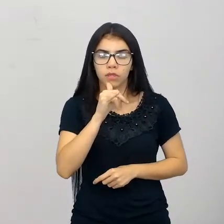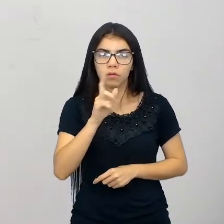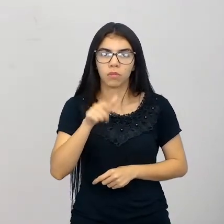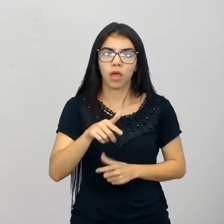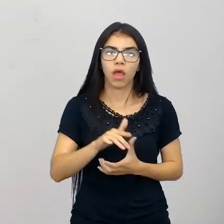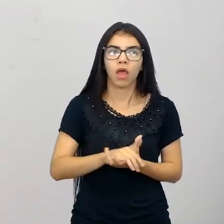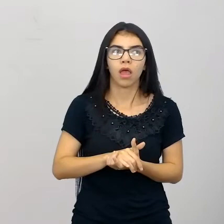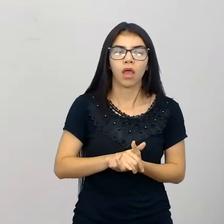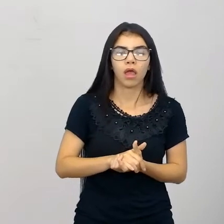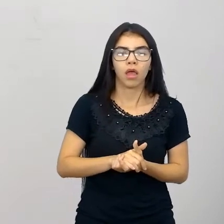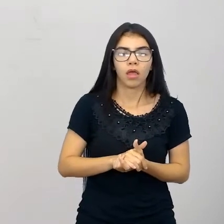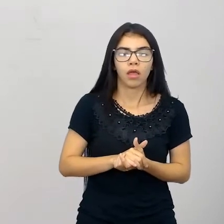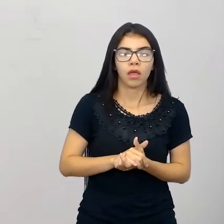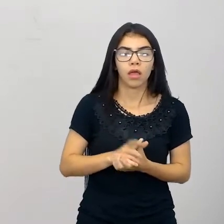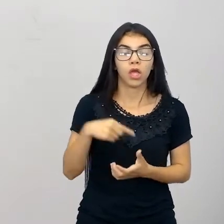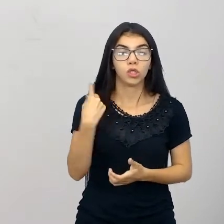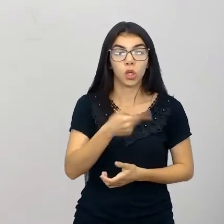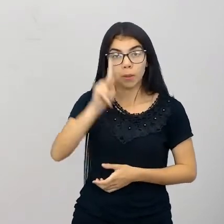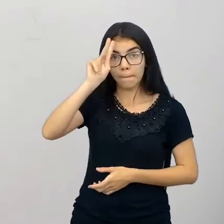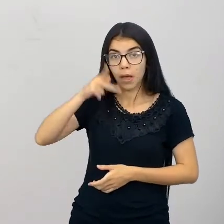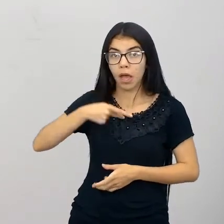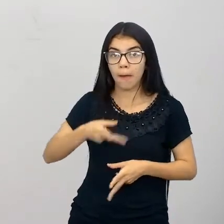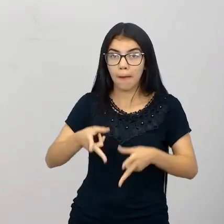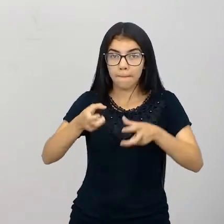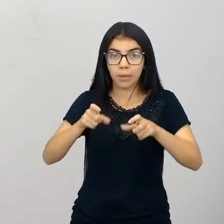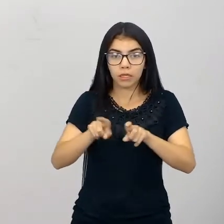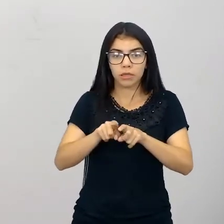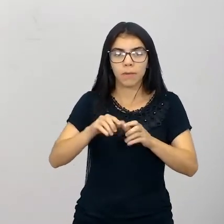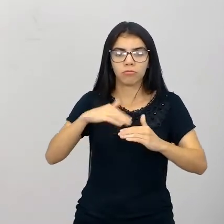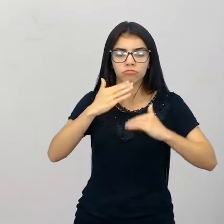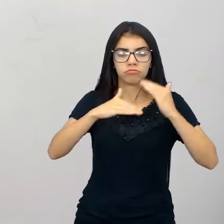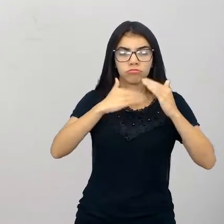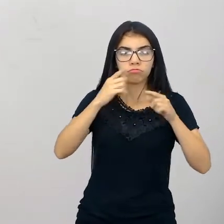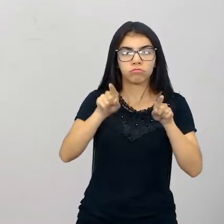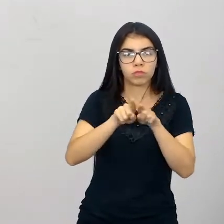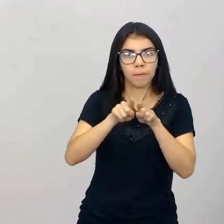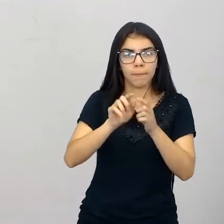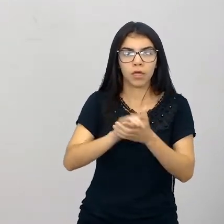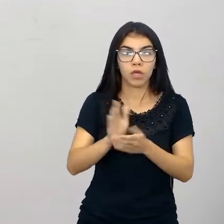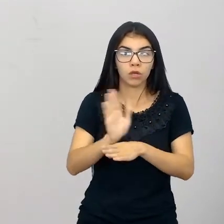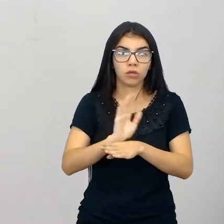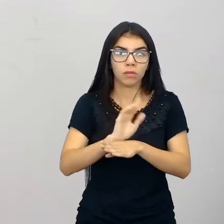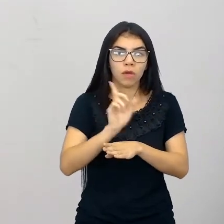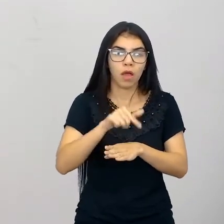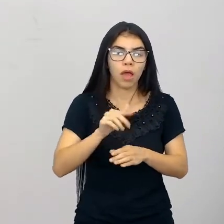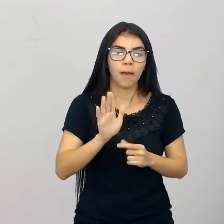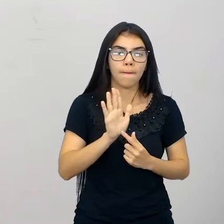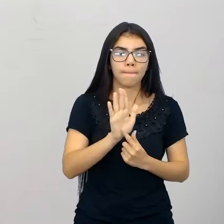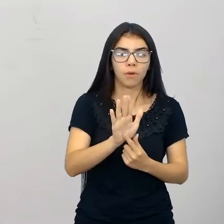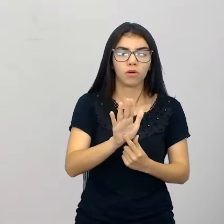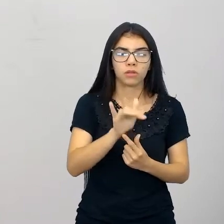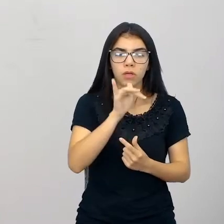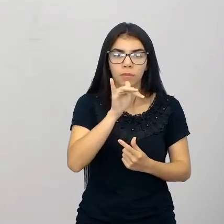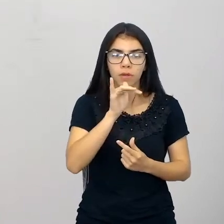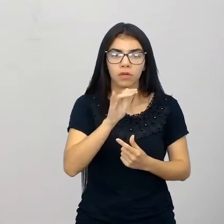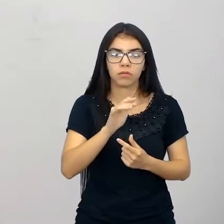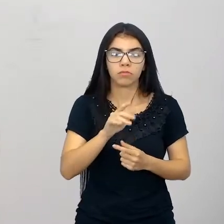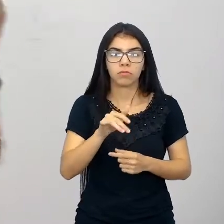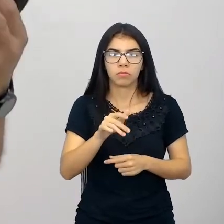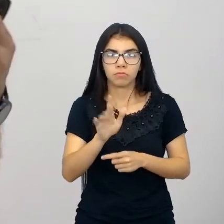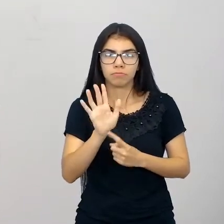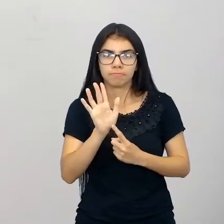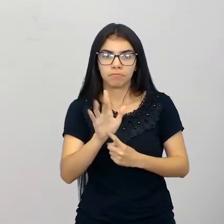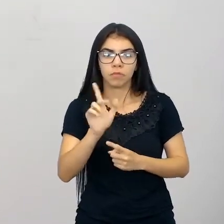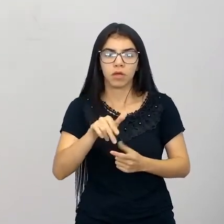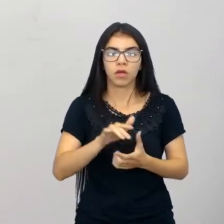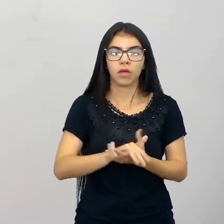vez mais a nossa identidade e o cinema, buscando a popularização, busca mostrar cada vez menos, buscando uma